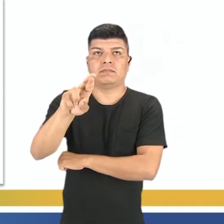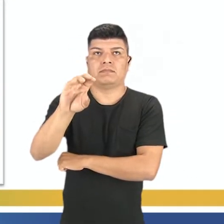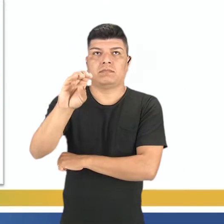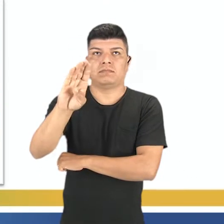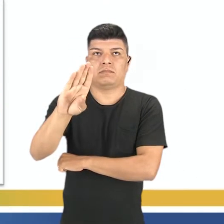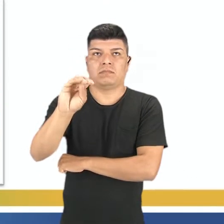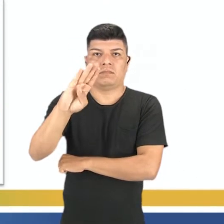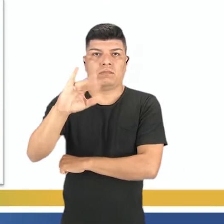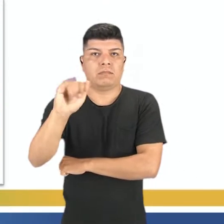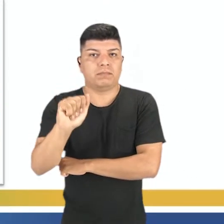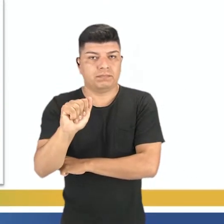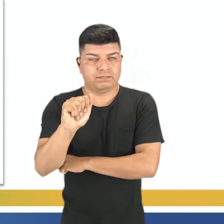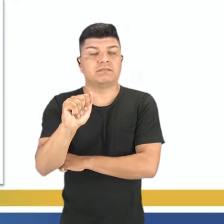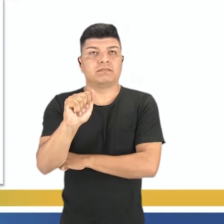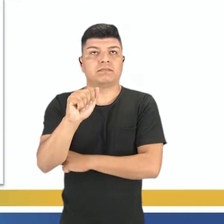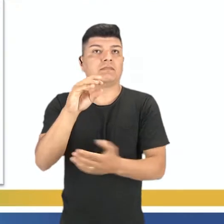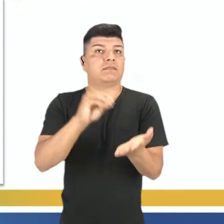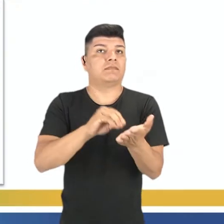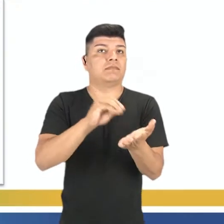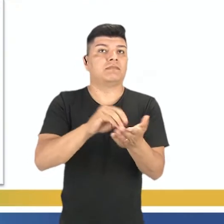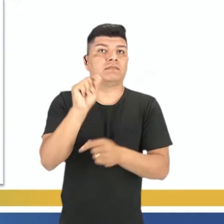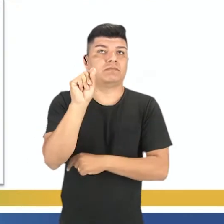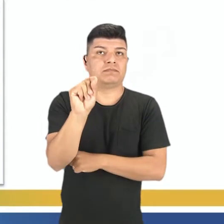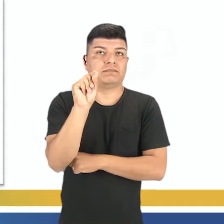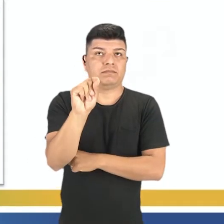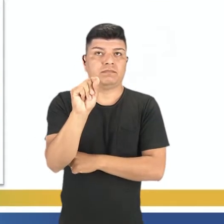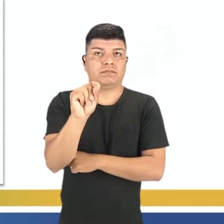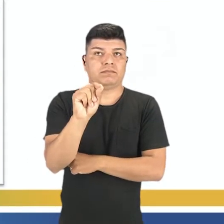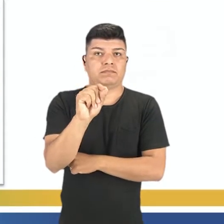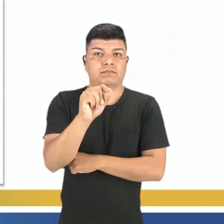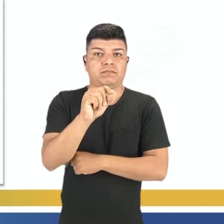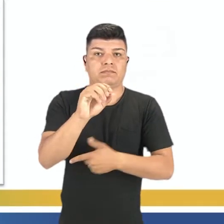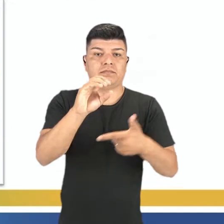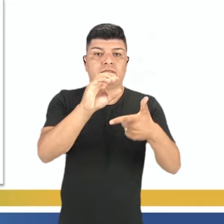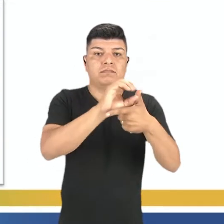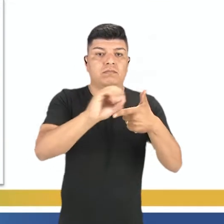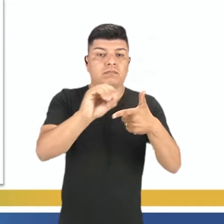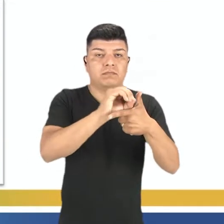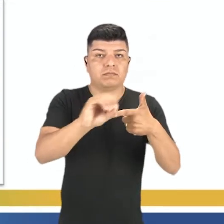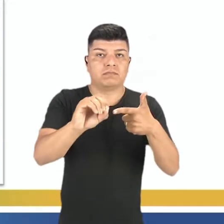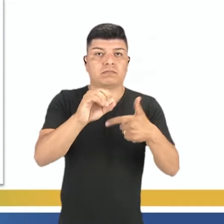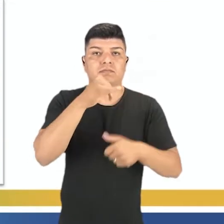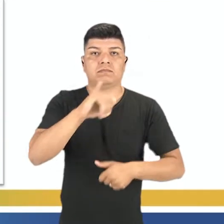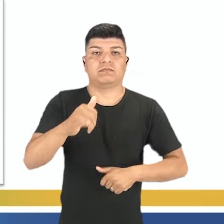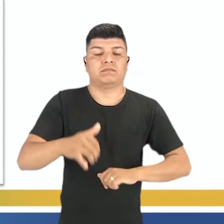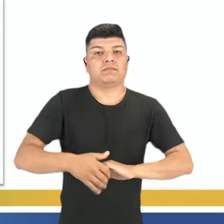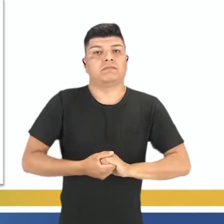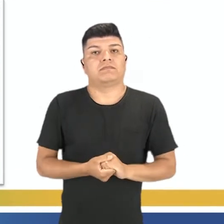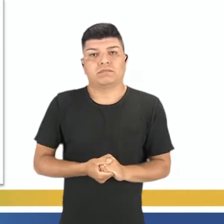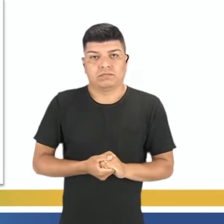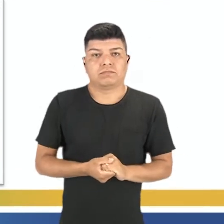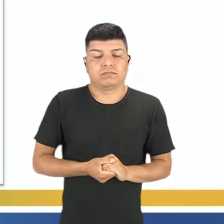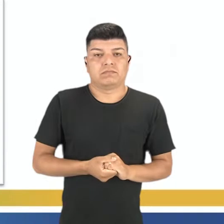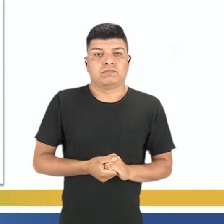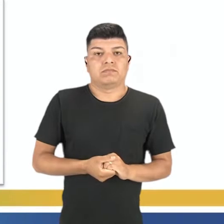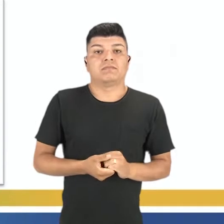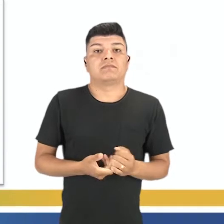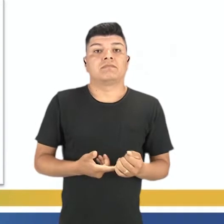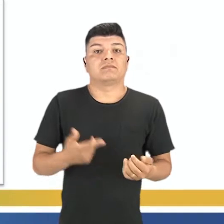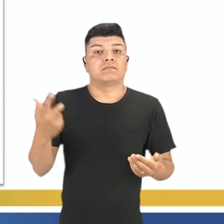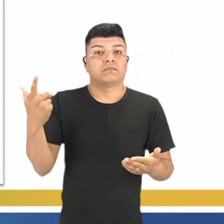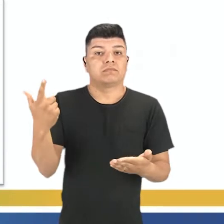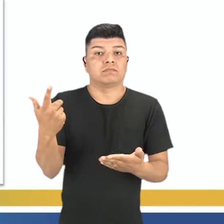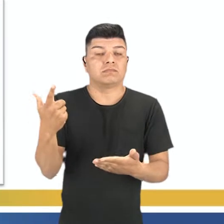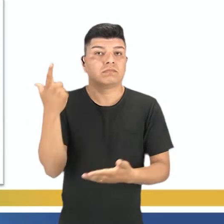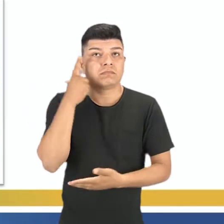anaeróbica, com a ausência da oxigênio na produção de energia. É a capacidade de realizar um